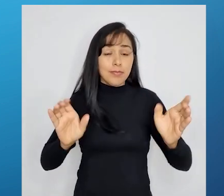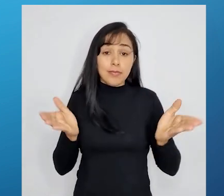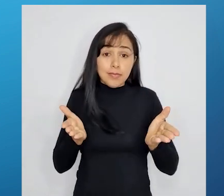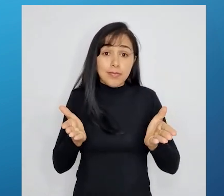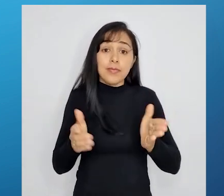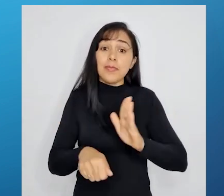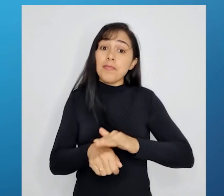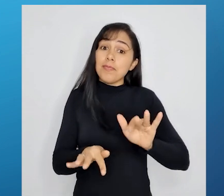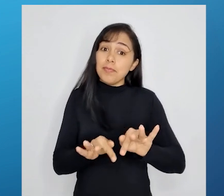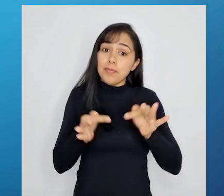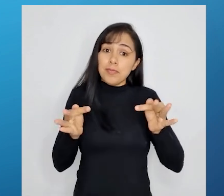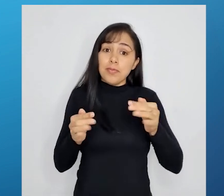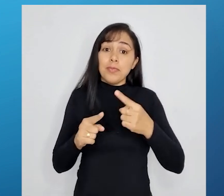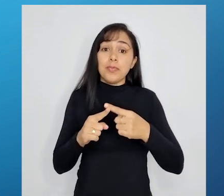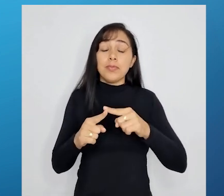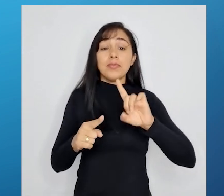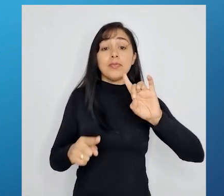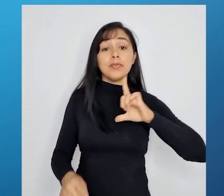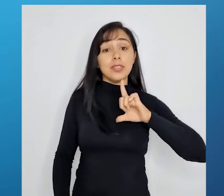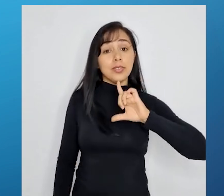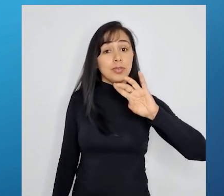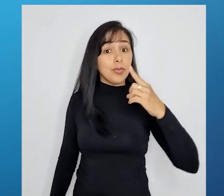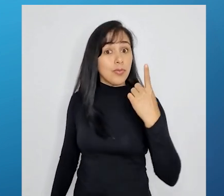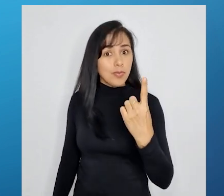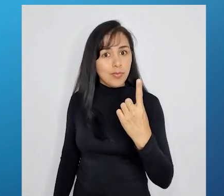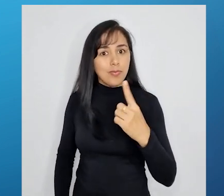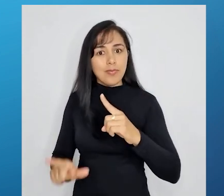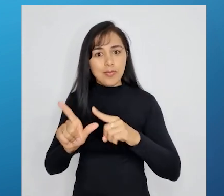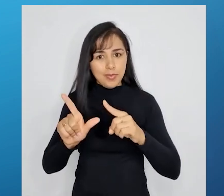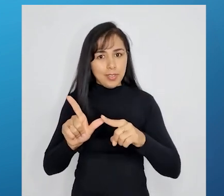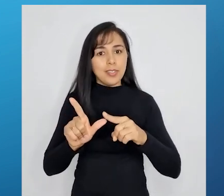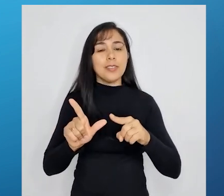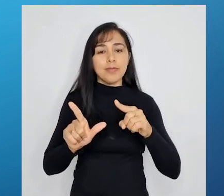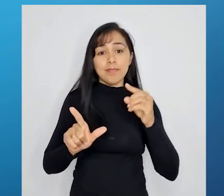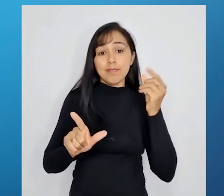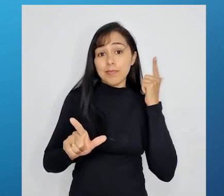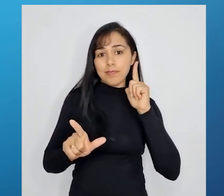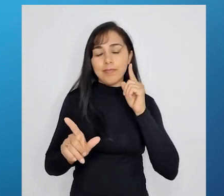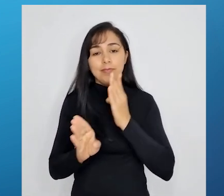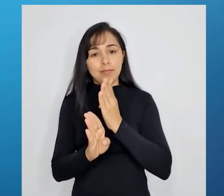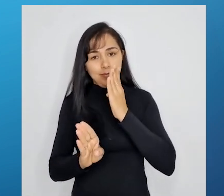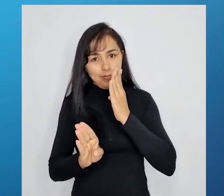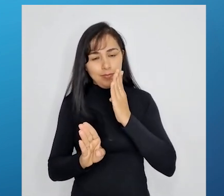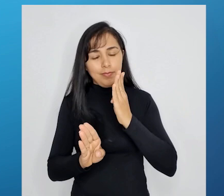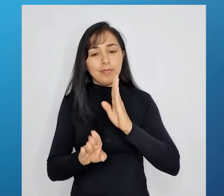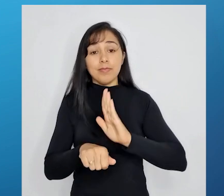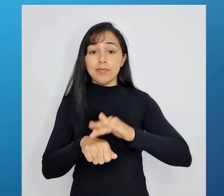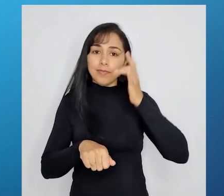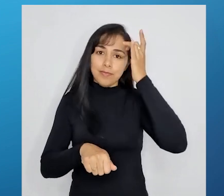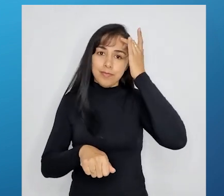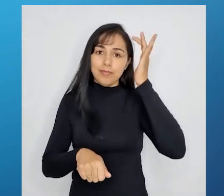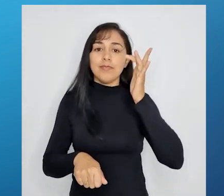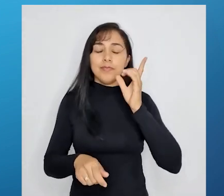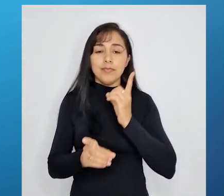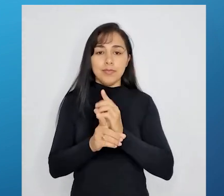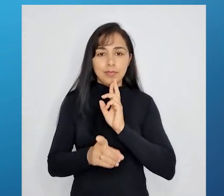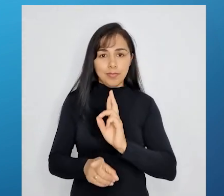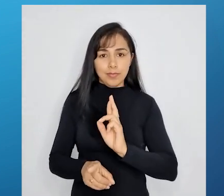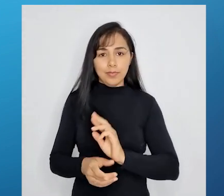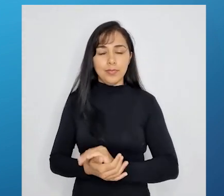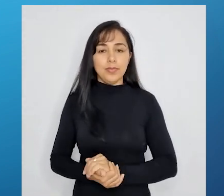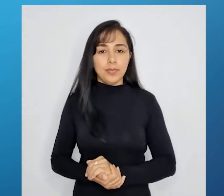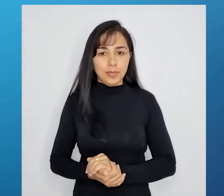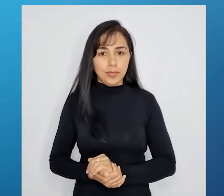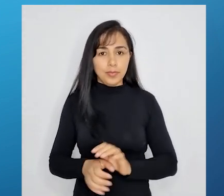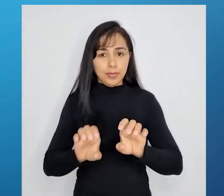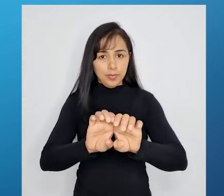uma incógnita. E se ela só tem somente uma incógnita, eu consigo encontrar o valor dela resolvendo aqui essa equação. Então, vamos